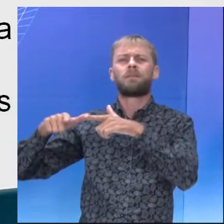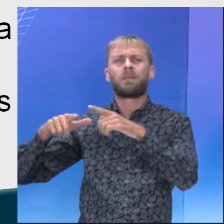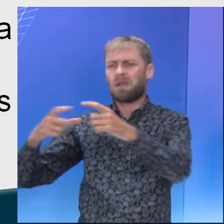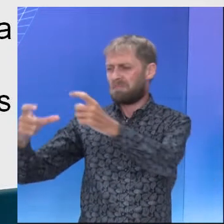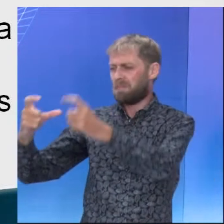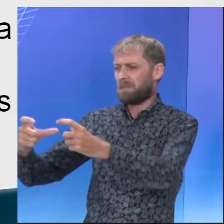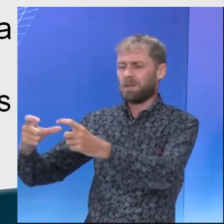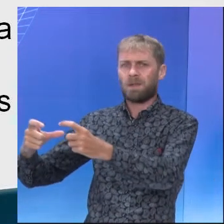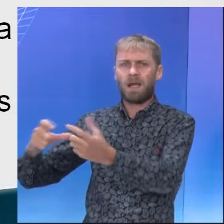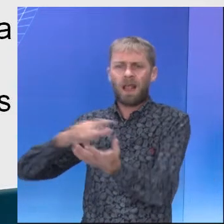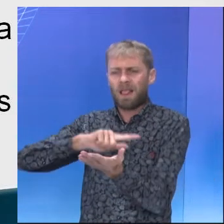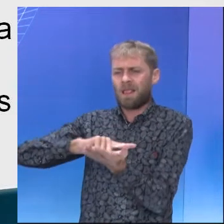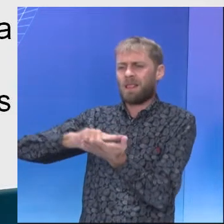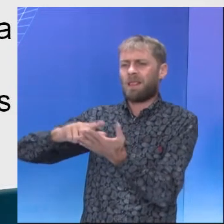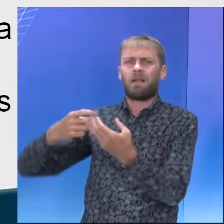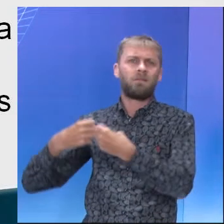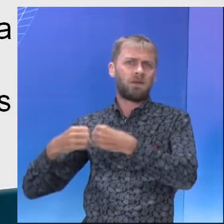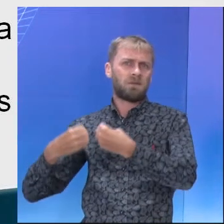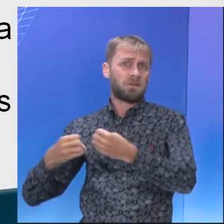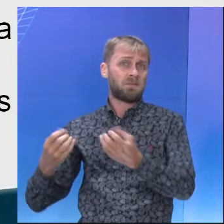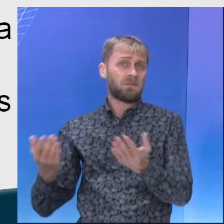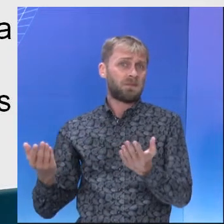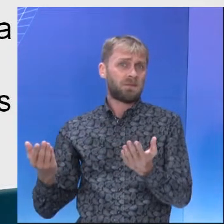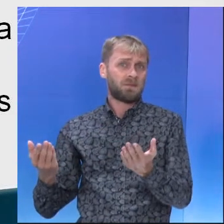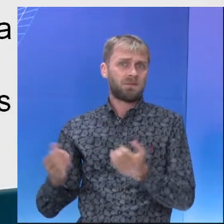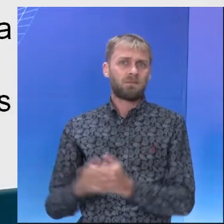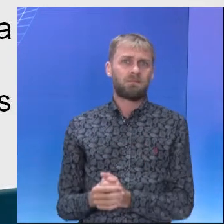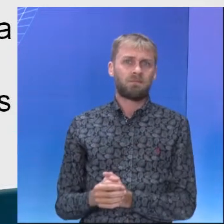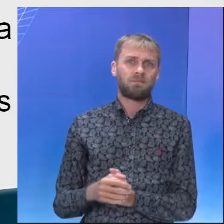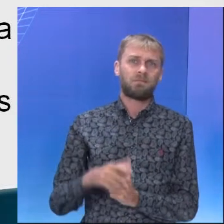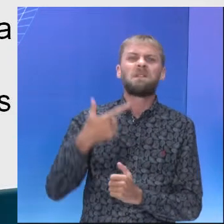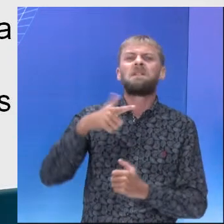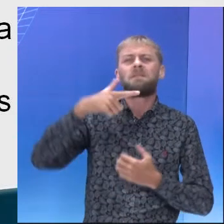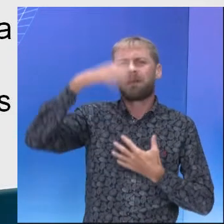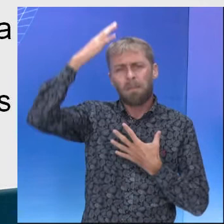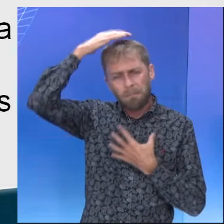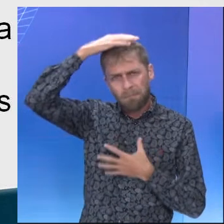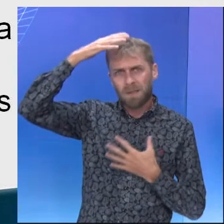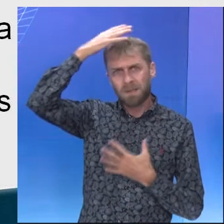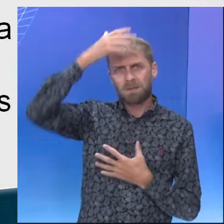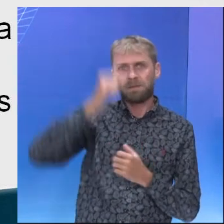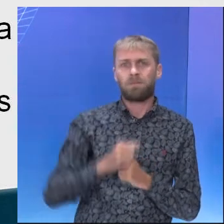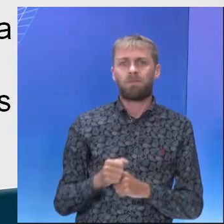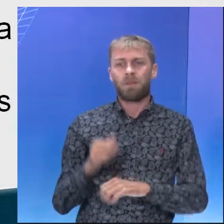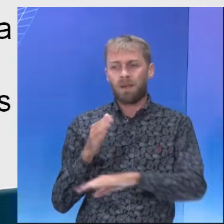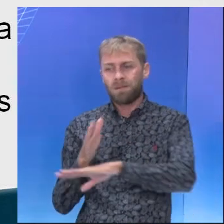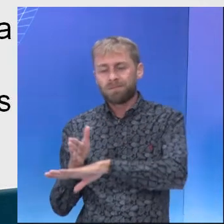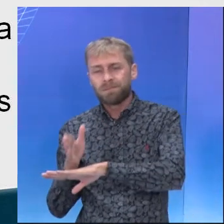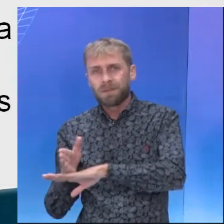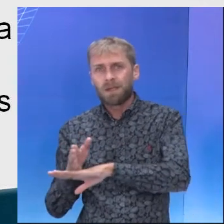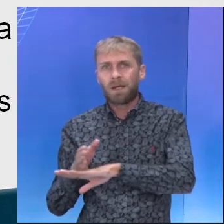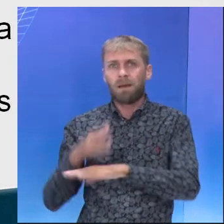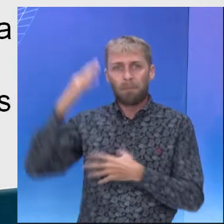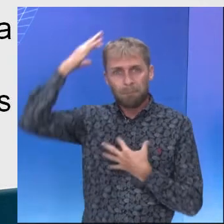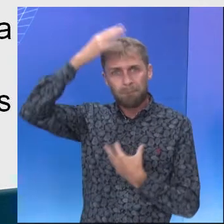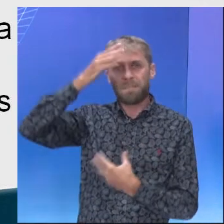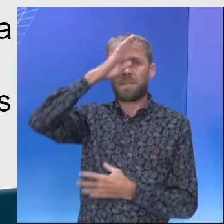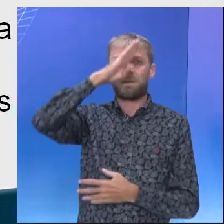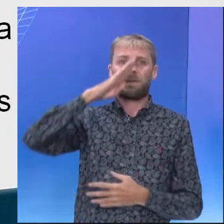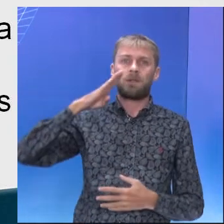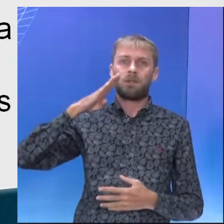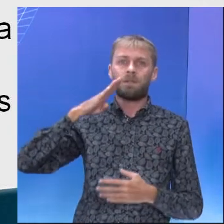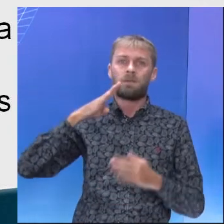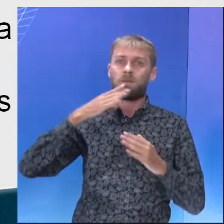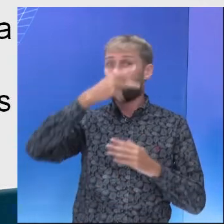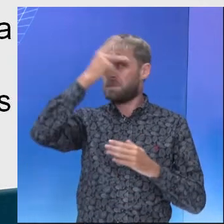para ônibus. Cadê o banho? Banho de carro? Criar acesso a banhos gratuitos para moradores